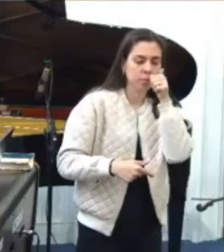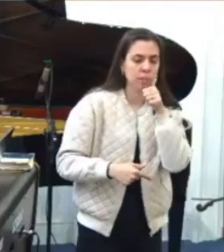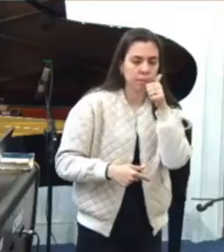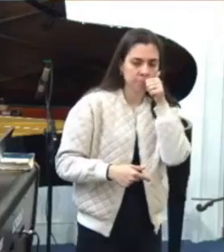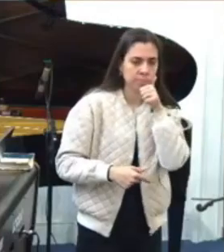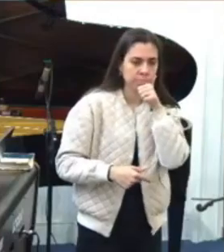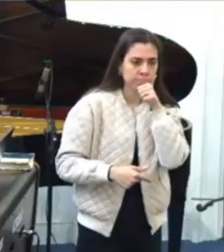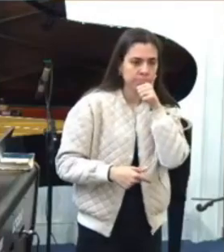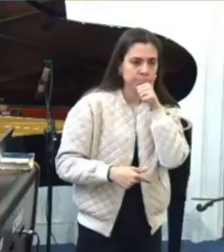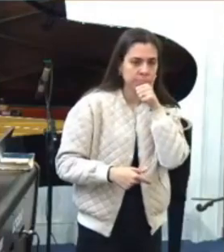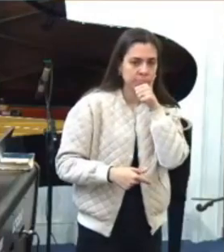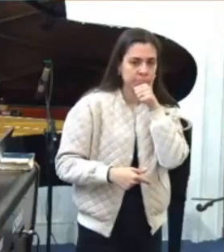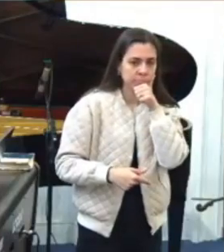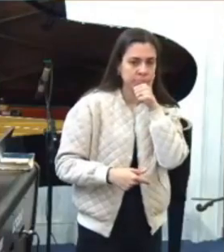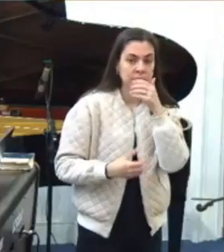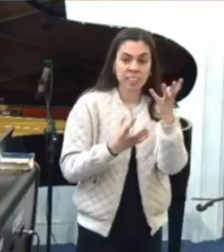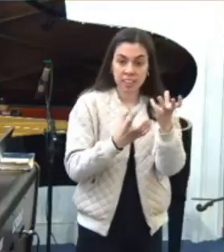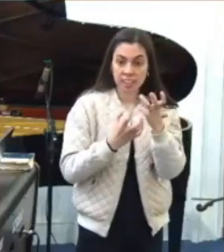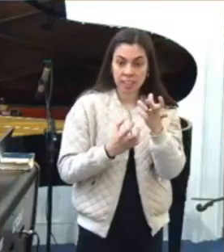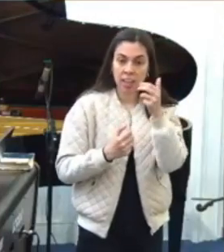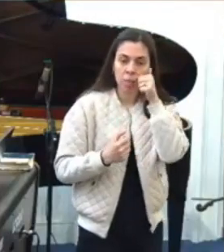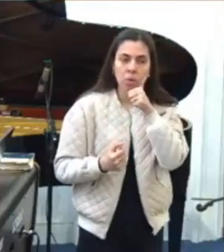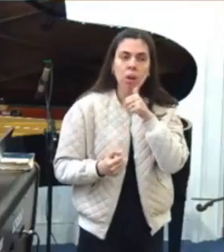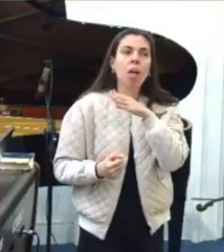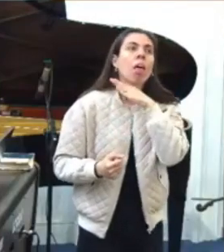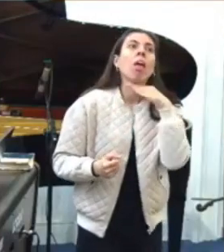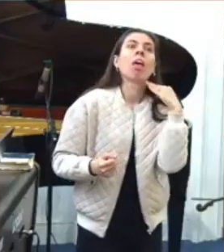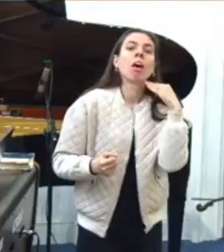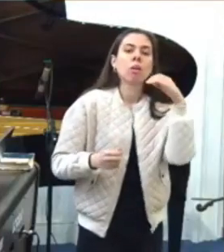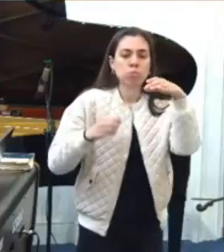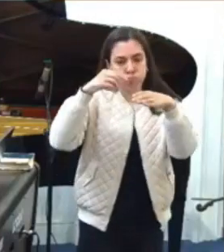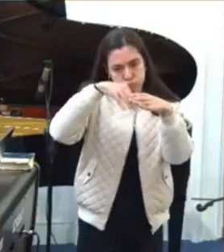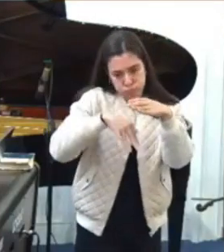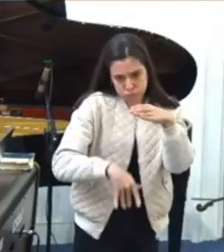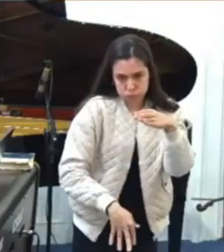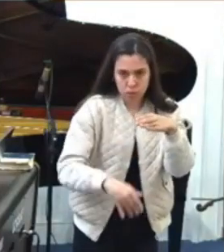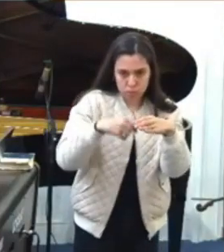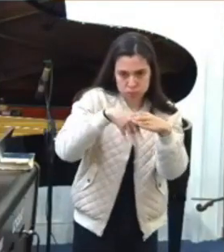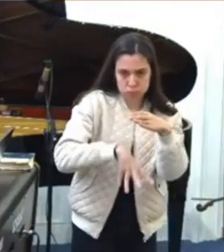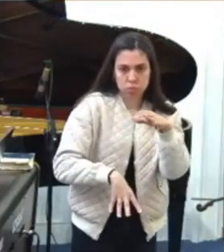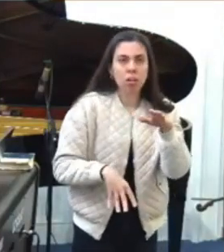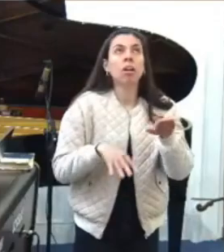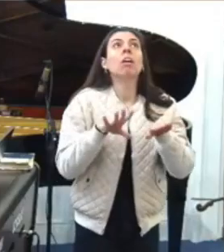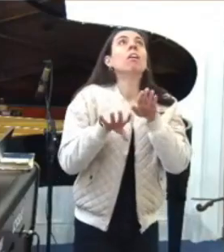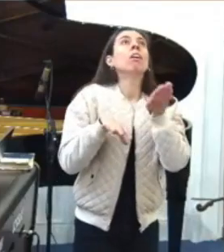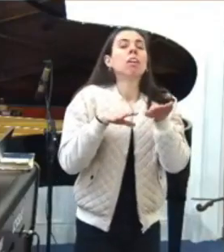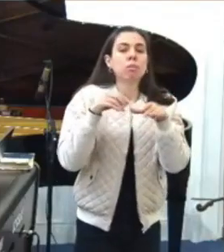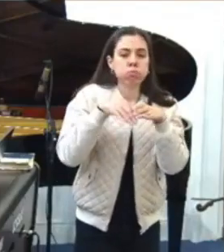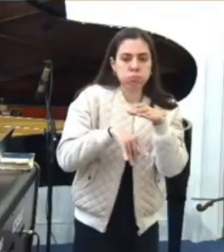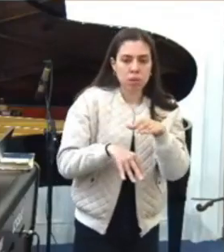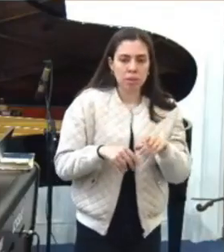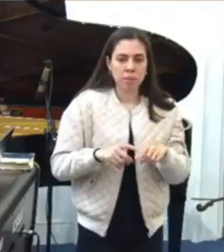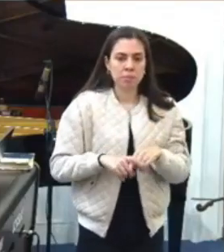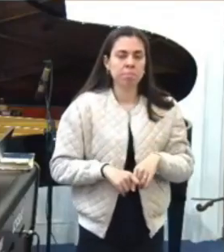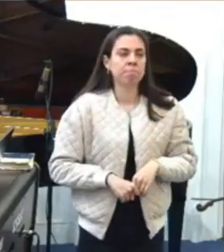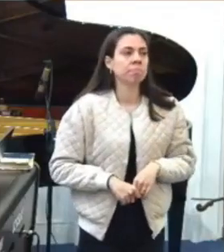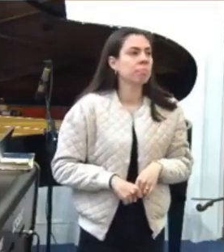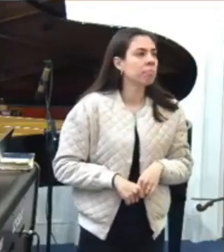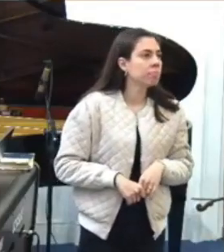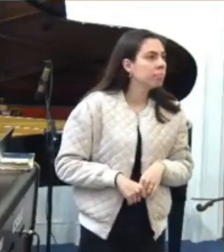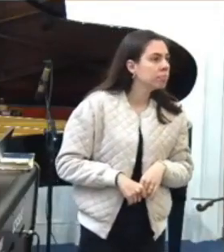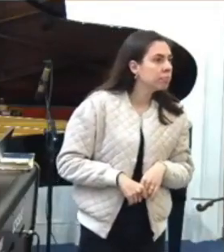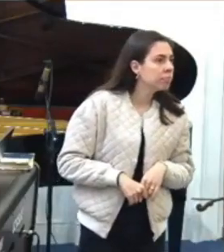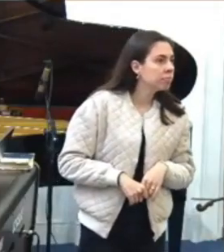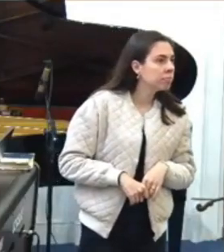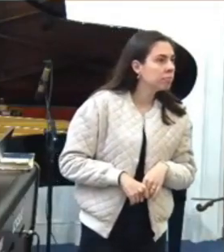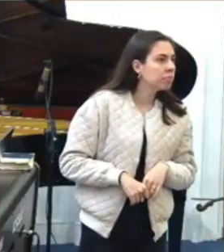fosse arrastada pelas águas. A terra, porém, socorreu a mulher, abriu a boca e engoliu o rio que o dragão